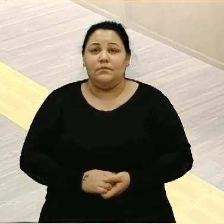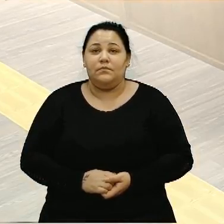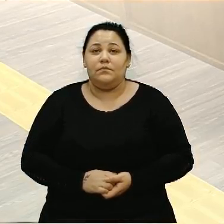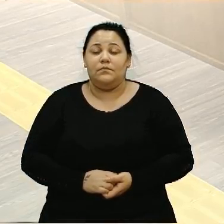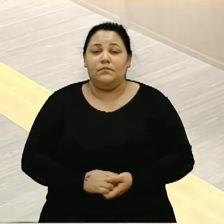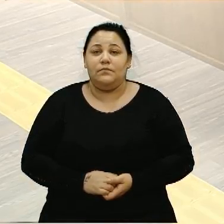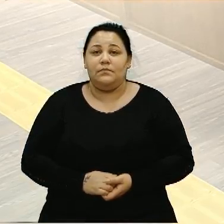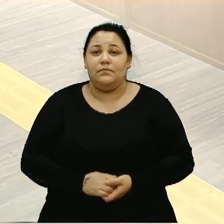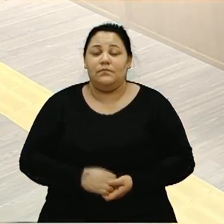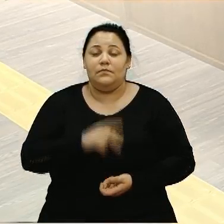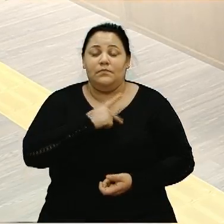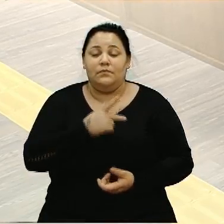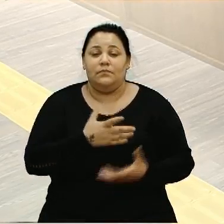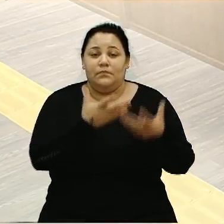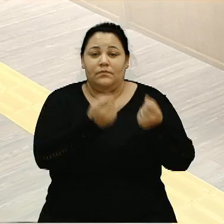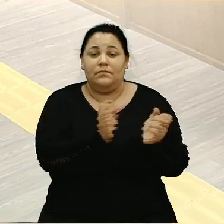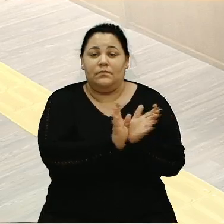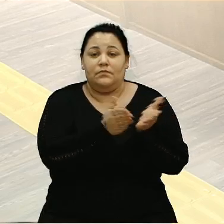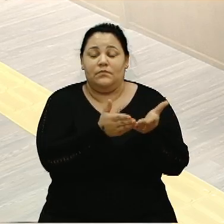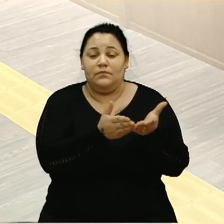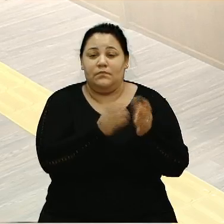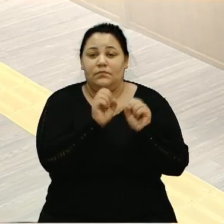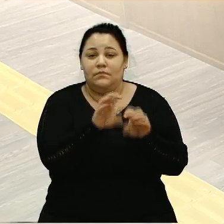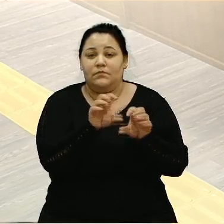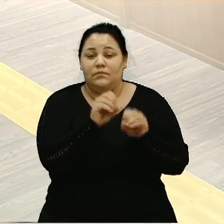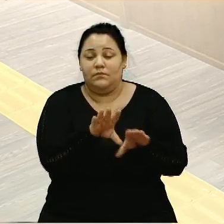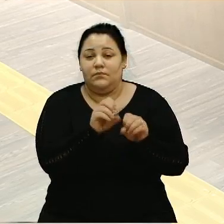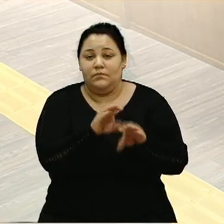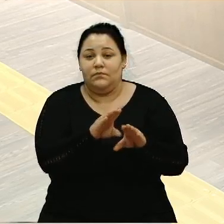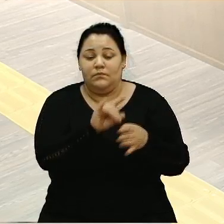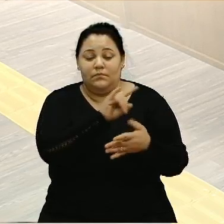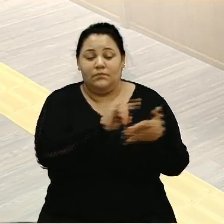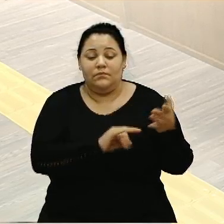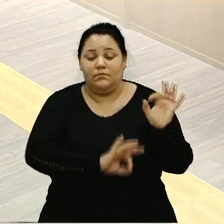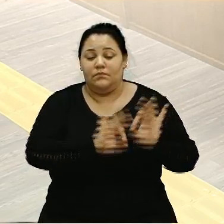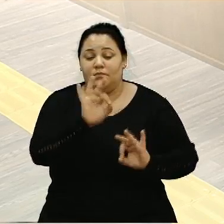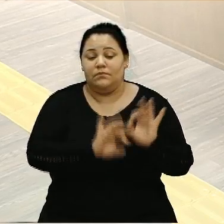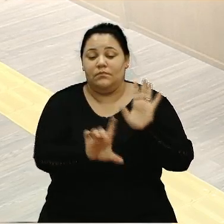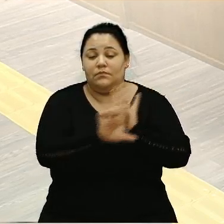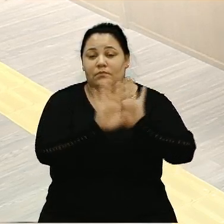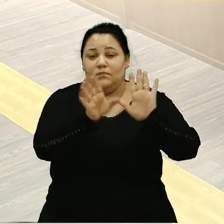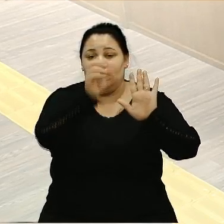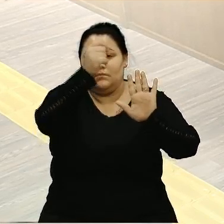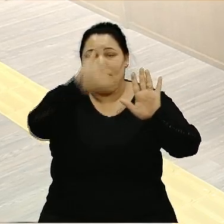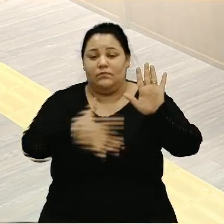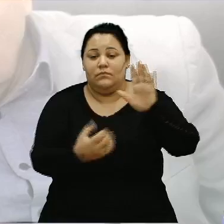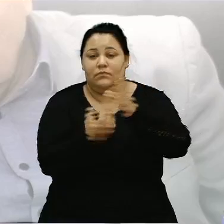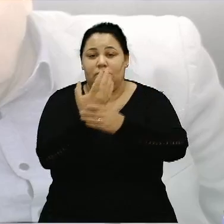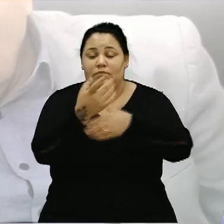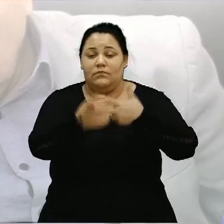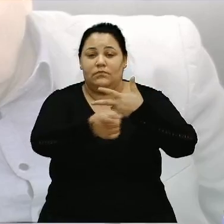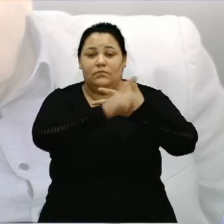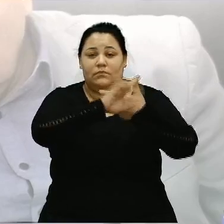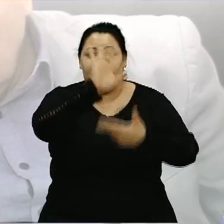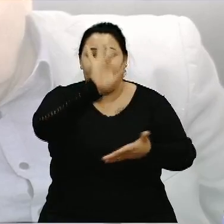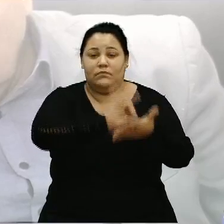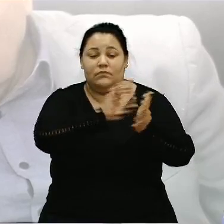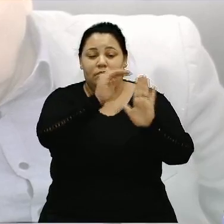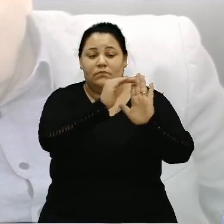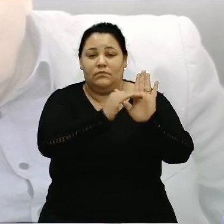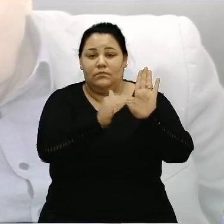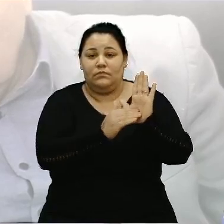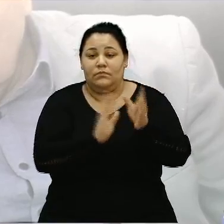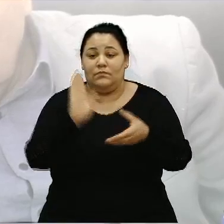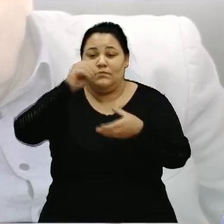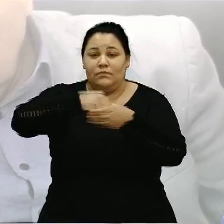Senhora Presidente, recebe essa Comissão de Educação para parecer o projeto de lei acima descrito, de autoria do Poder Executivo, que institui o Programa Intersetorial de